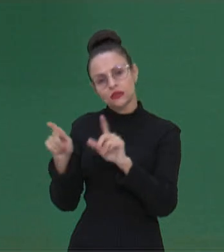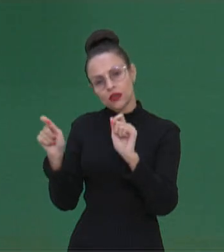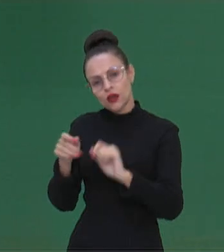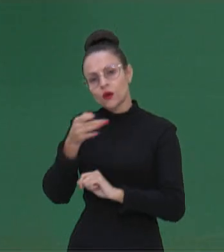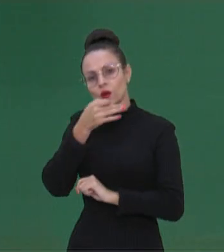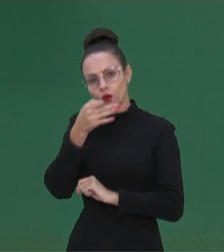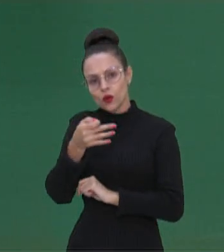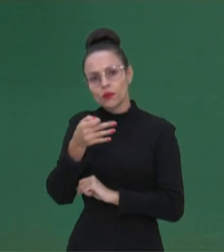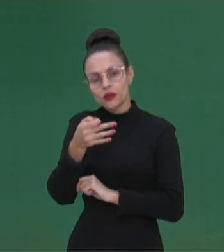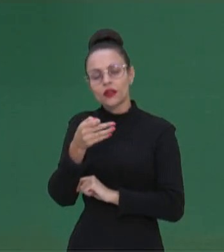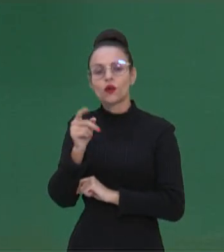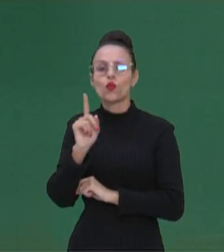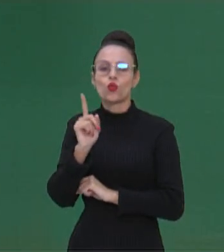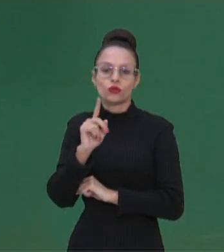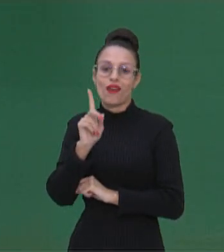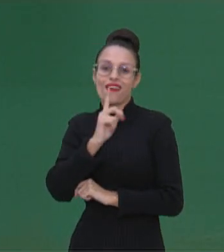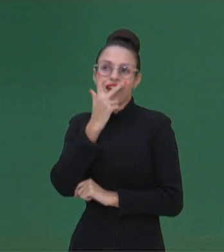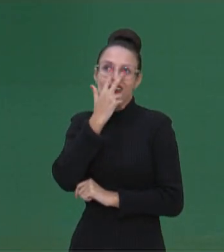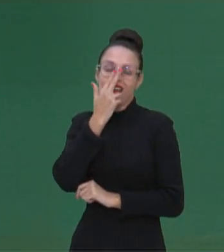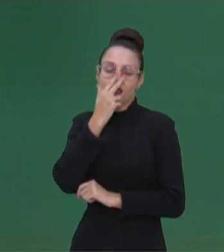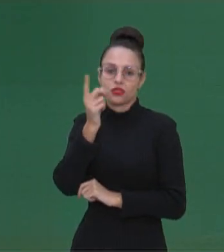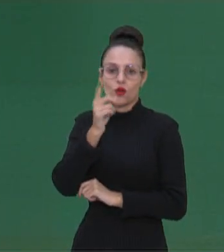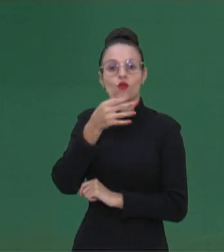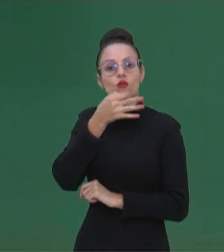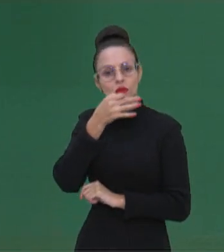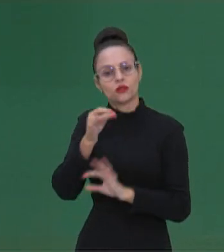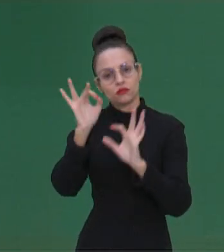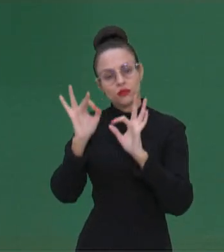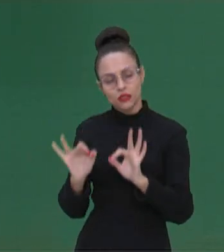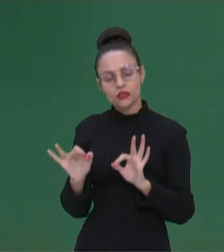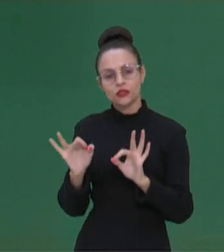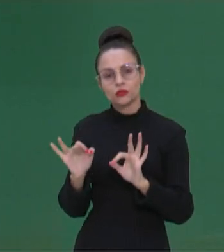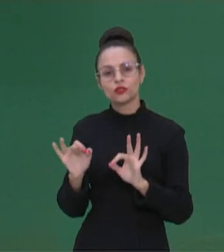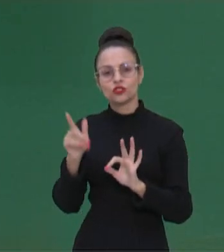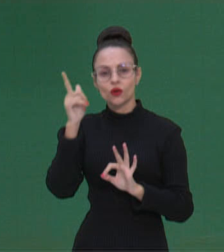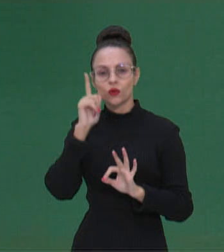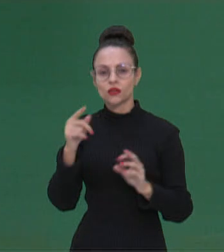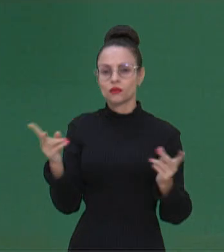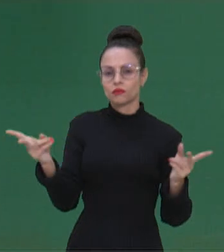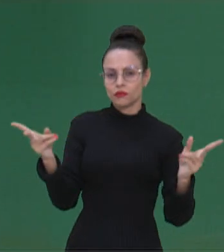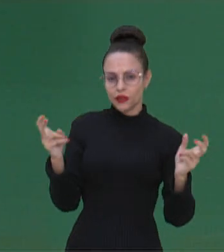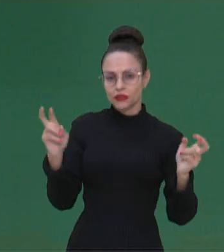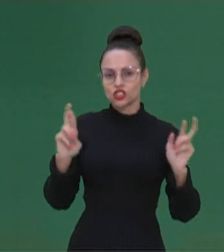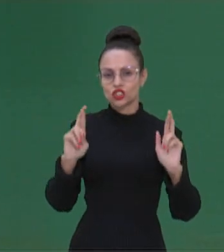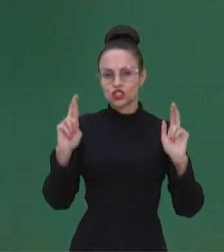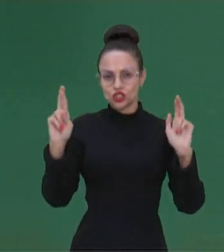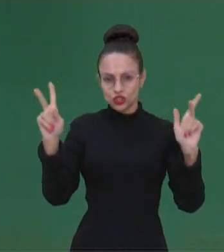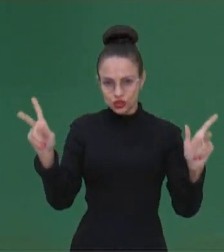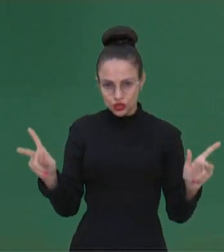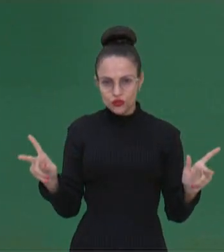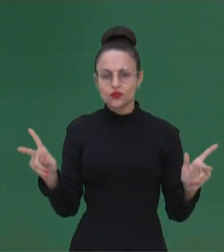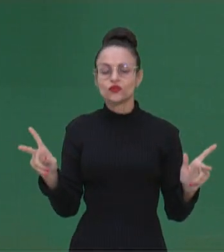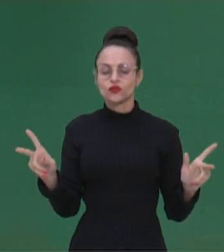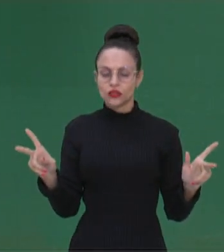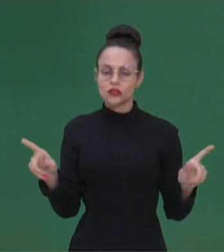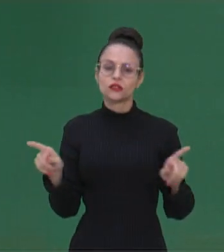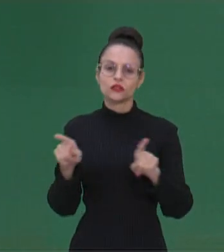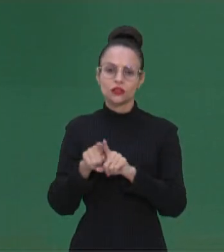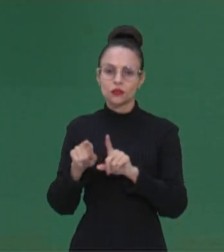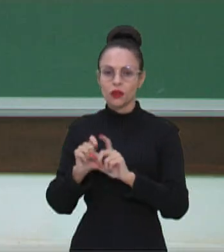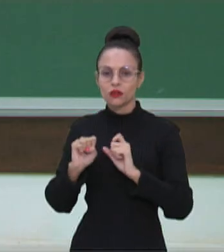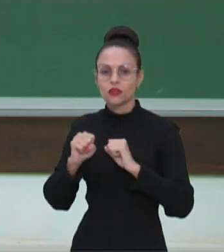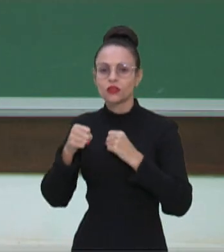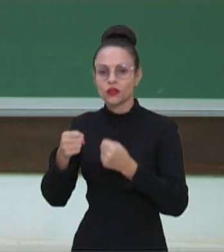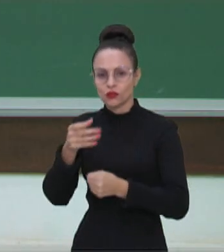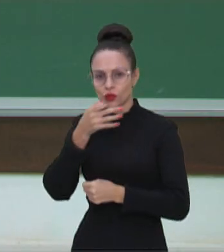não aquela coisa do achismo, né? Mas a gente já consegue perceber ali, às vezes, a tese do